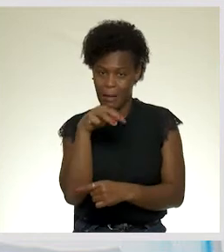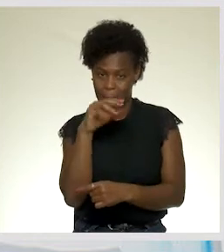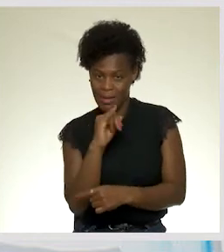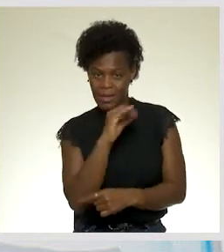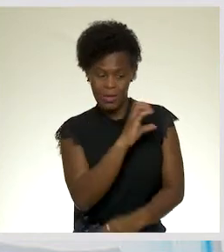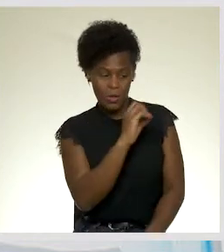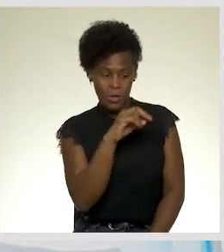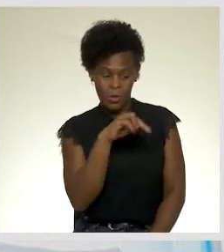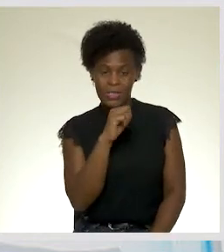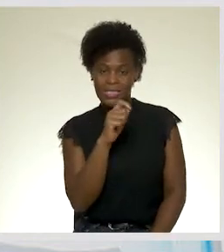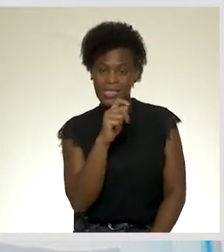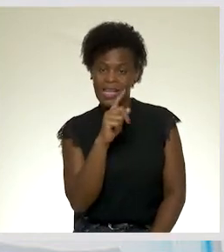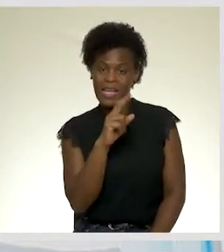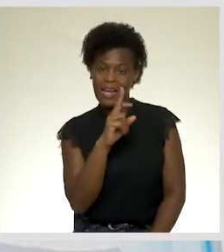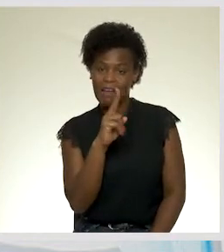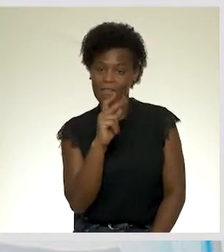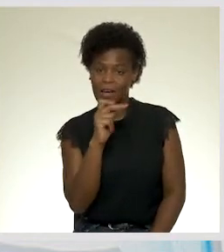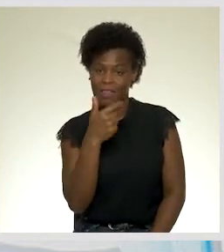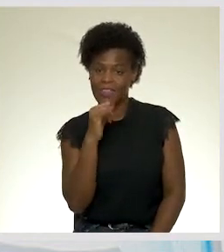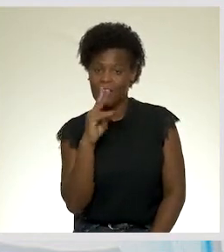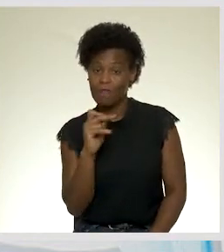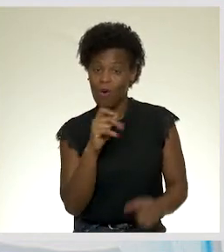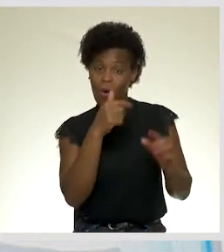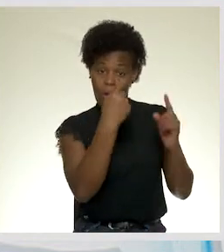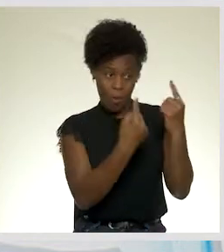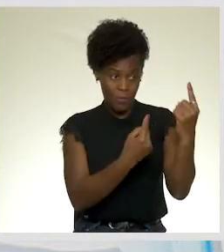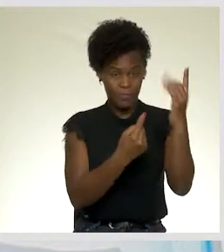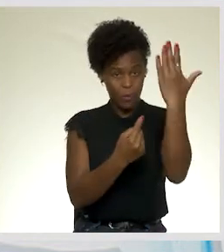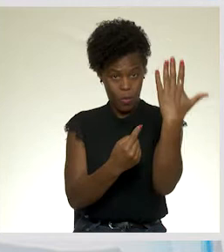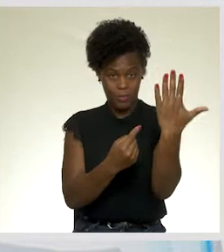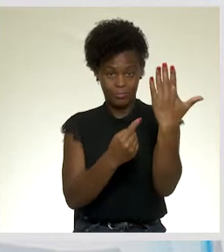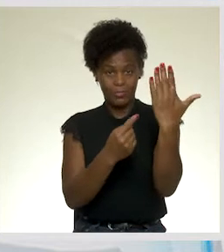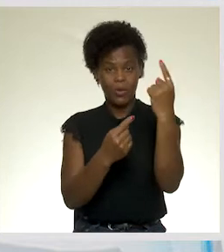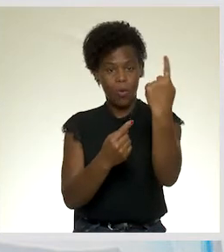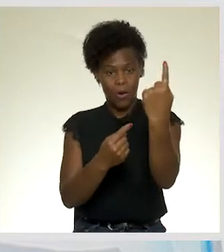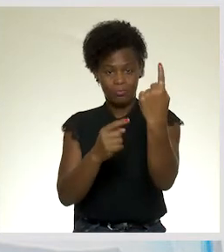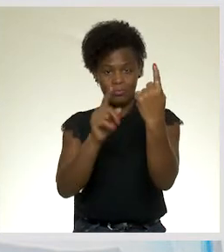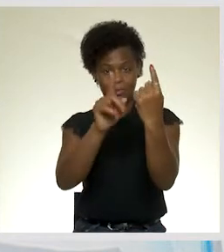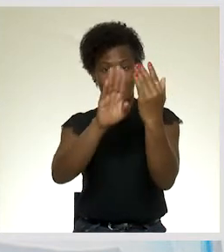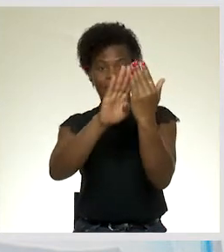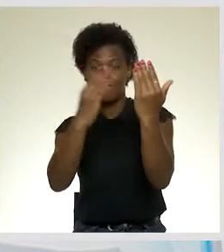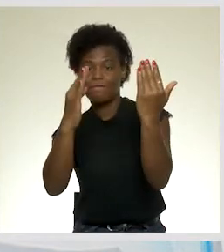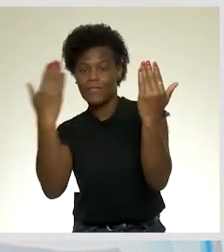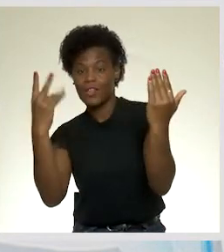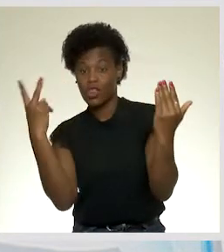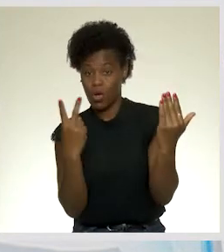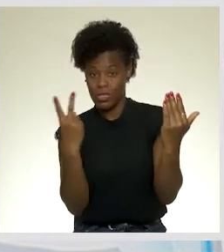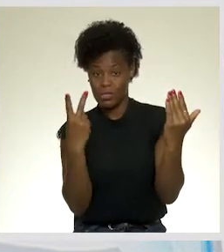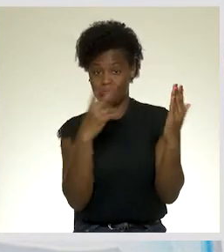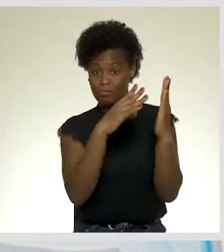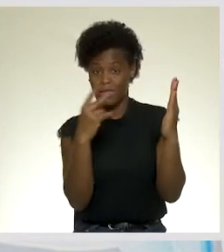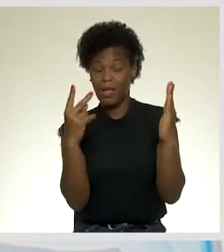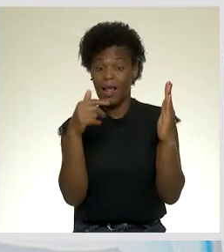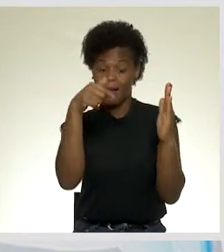Isto é, uma molécula acaba por dividir-se a sua cadeia em duas cadeias polinucleotídicas e a partir das